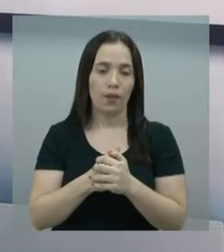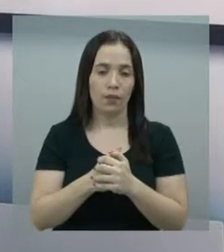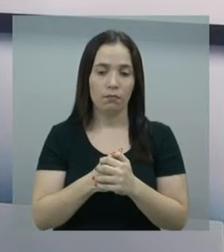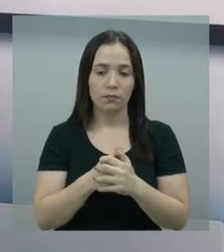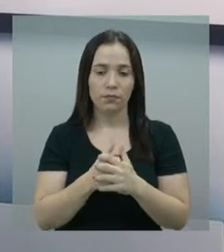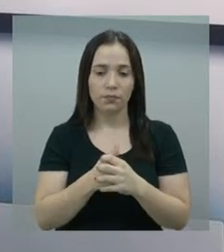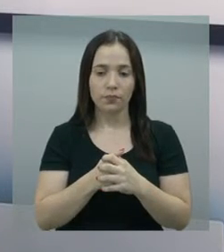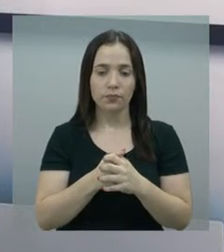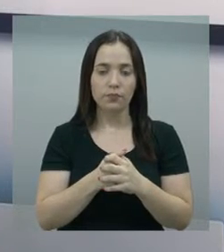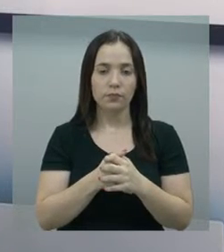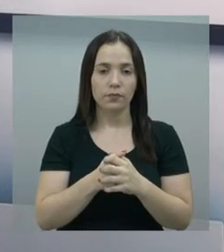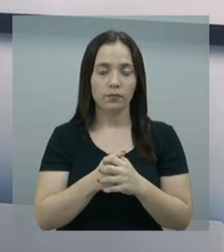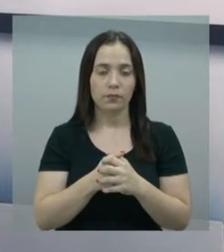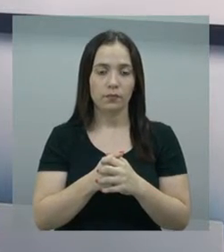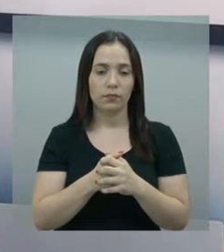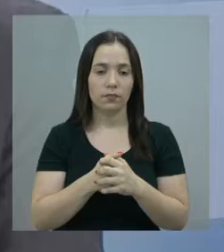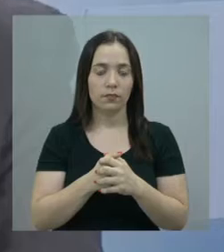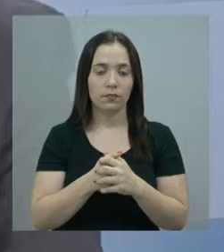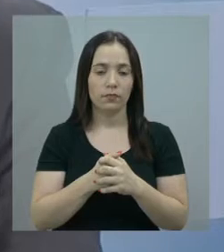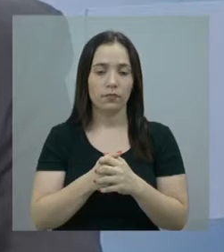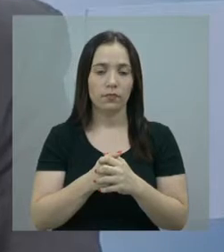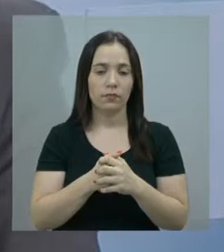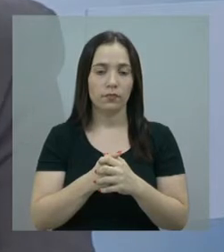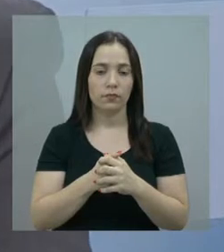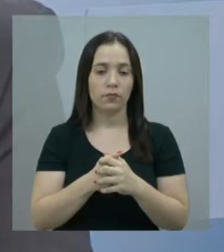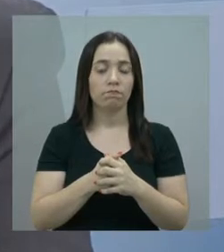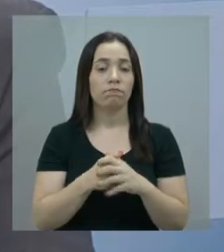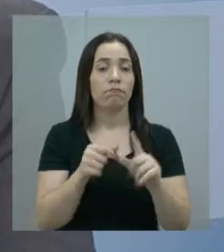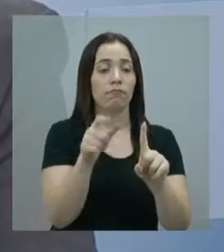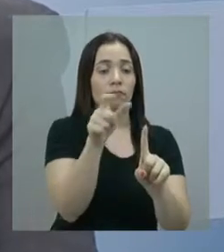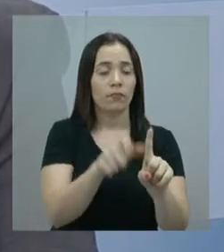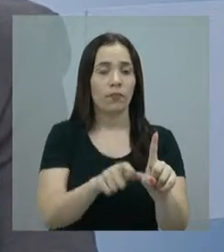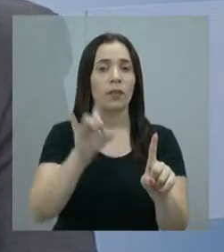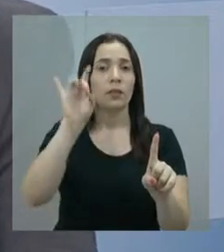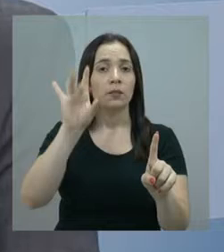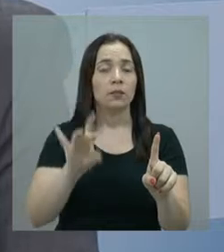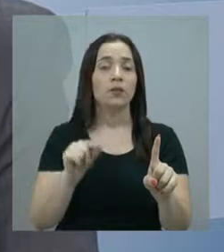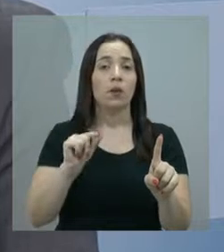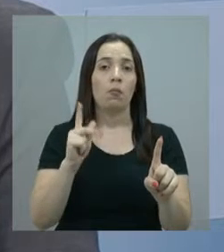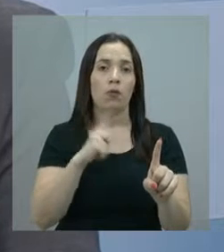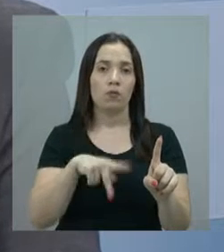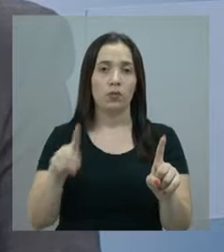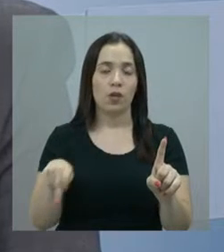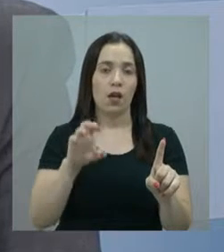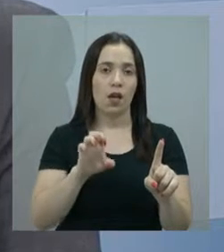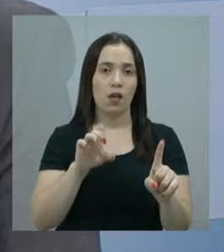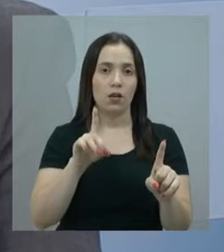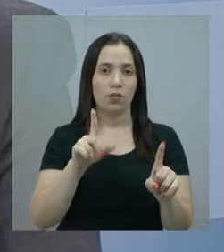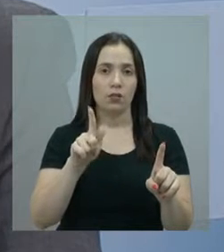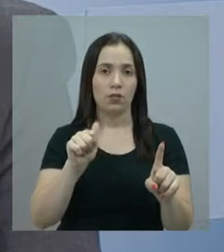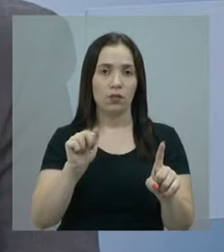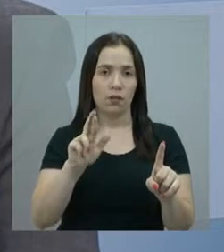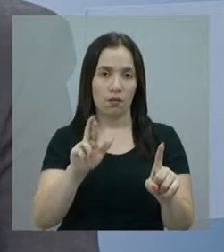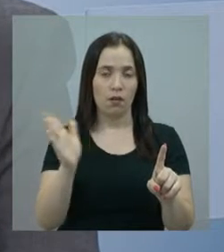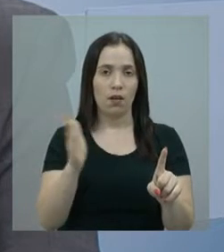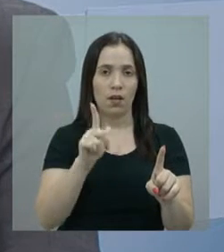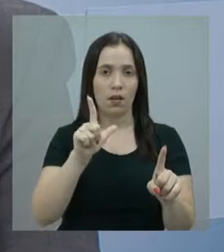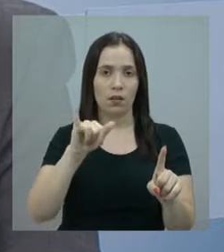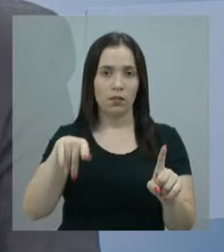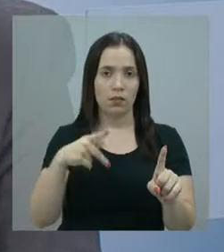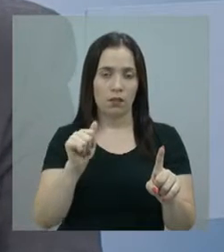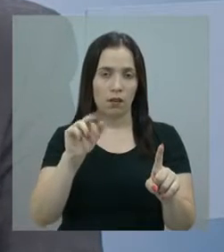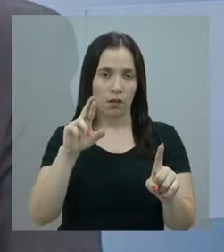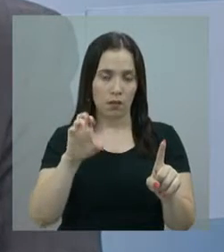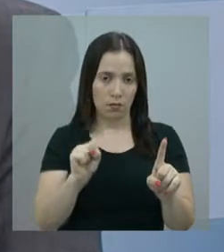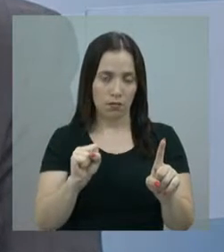Tem uma figura, Carlos, também muito especial, que é o professor Edgar Linhares. Professor Edgar. O professor Edgar Linhares,